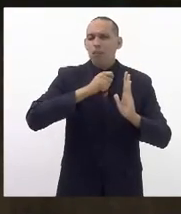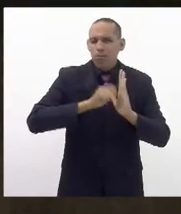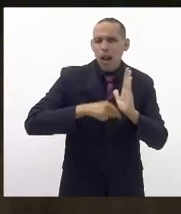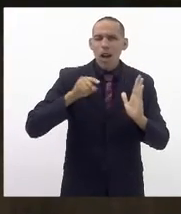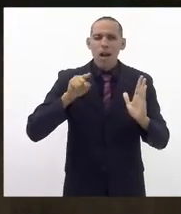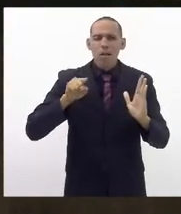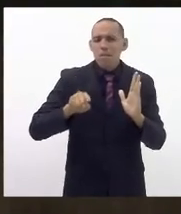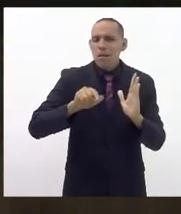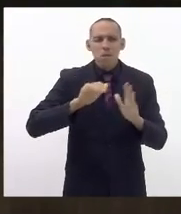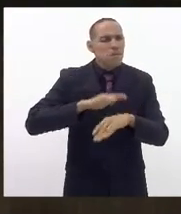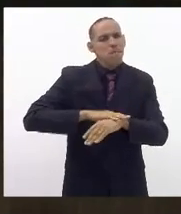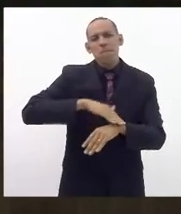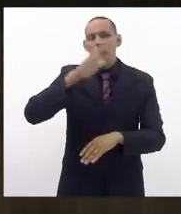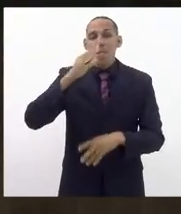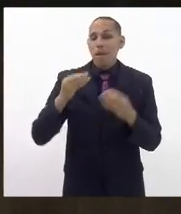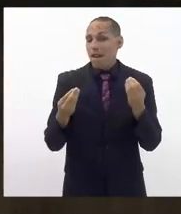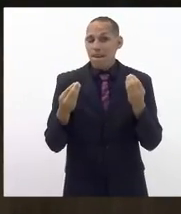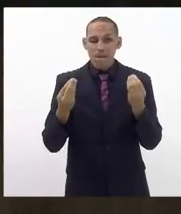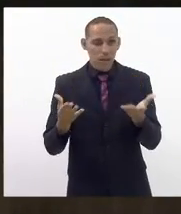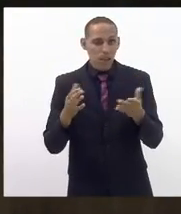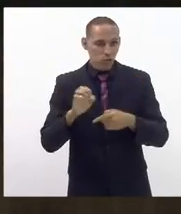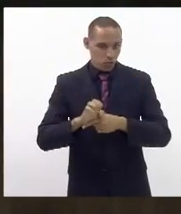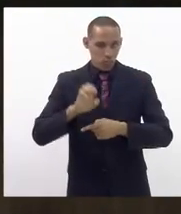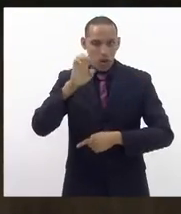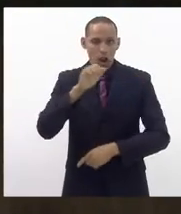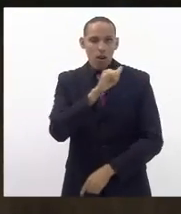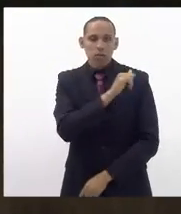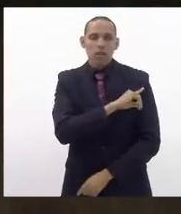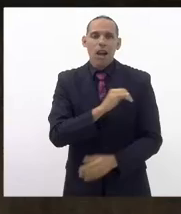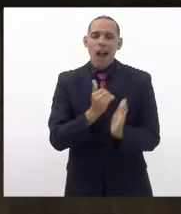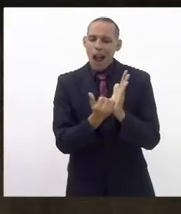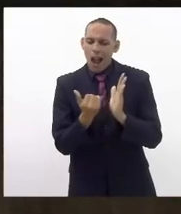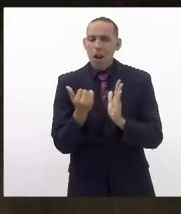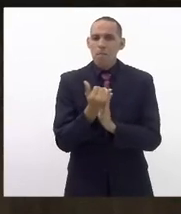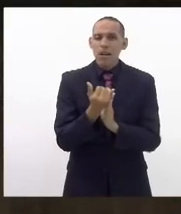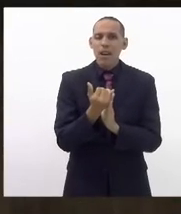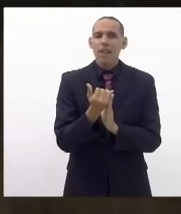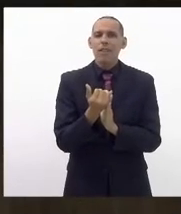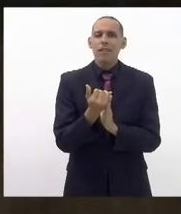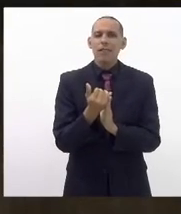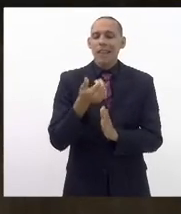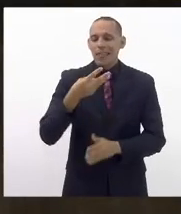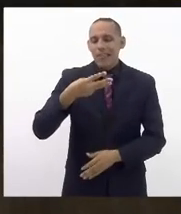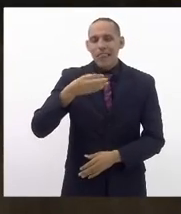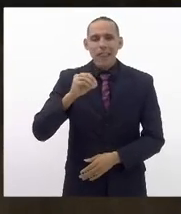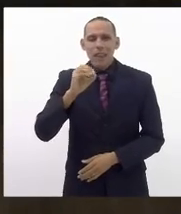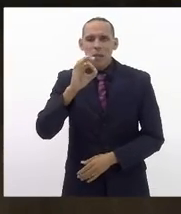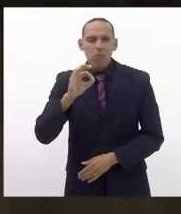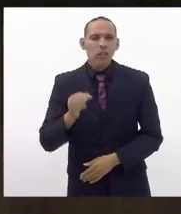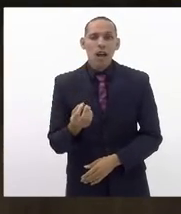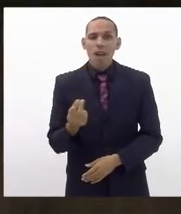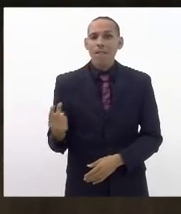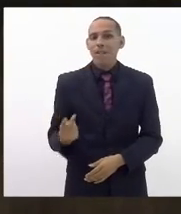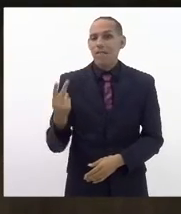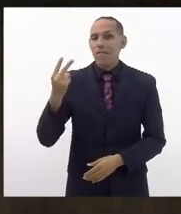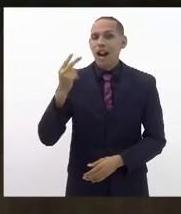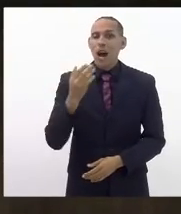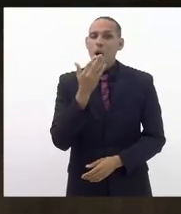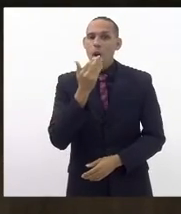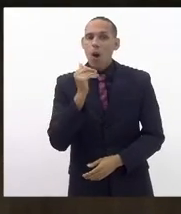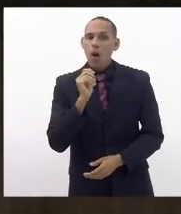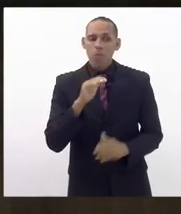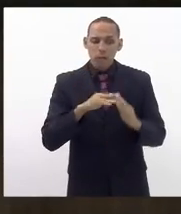assinaturas, para que o Estado do Rio de Janeiro aumente em pelo menos 30% o valor da alimentação